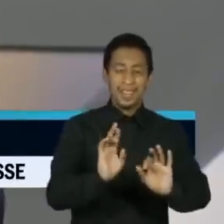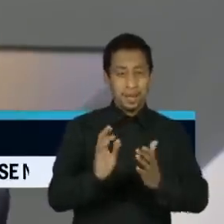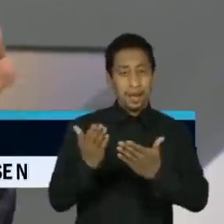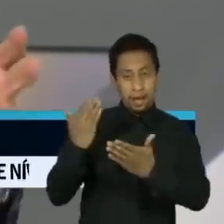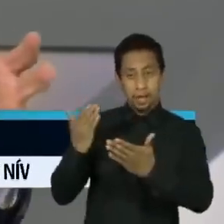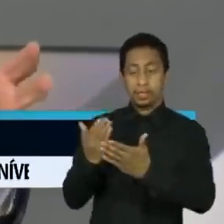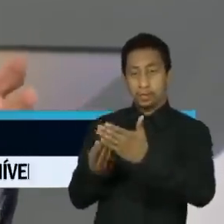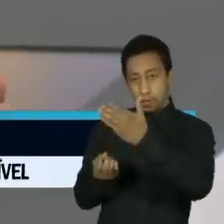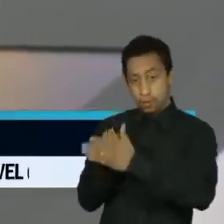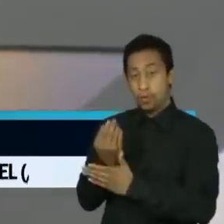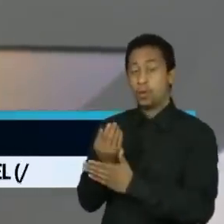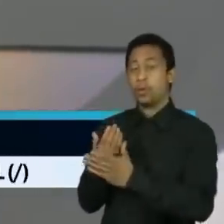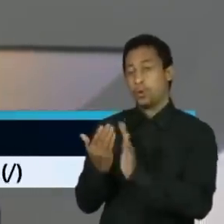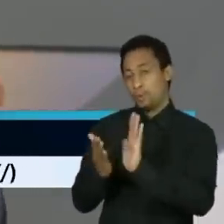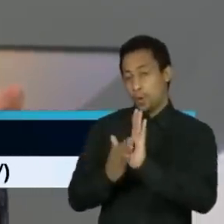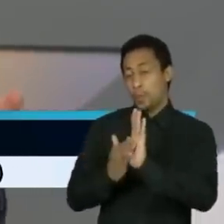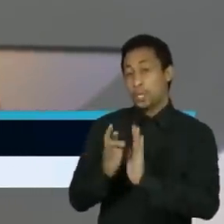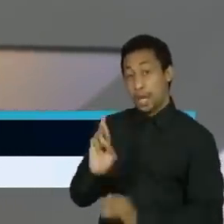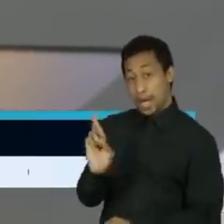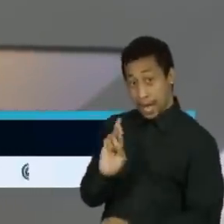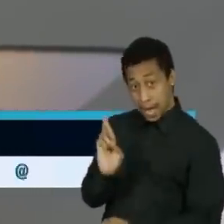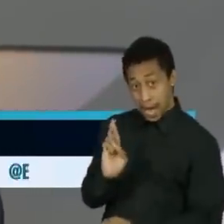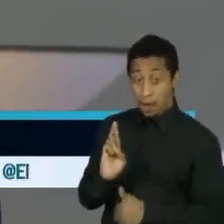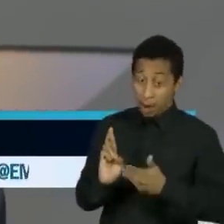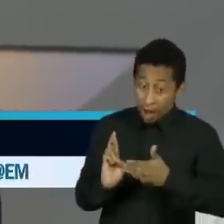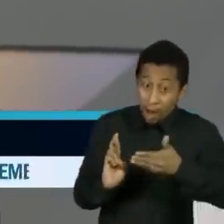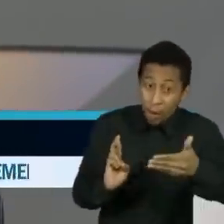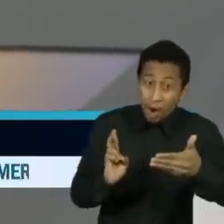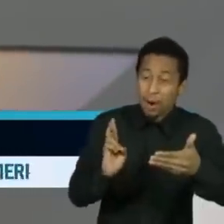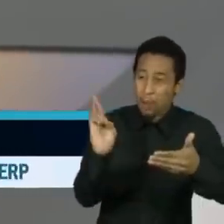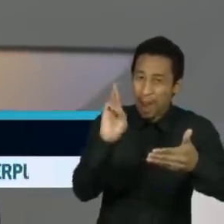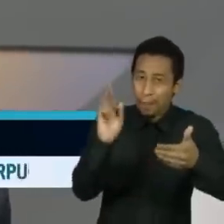a primeira vez que houve alguma organização,